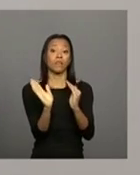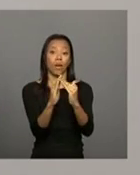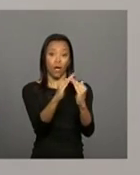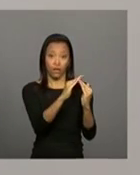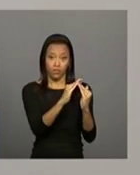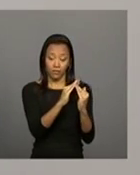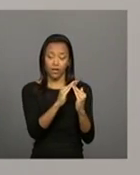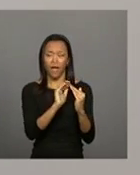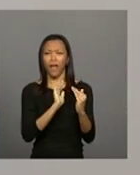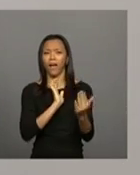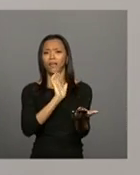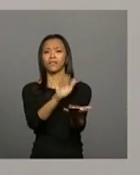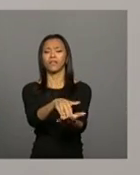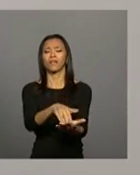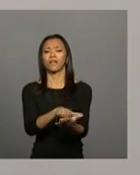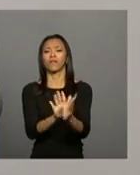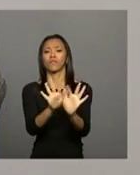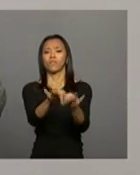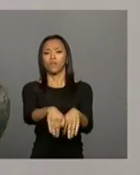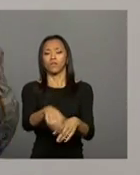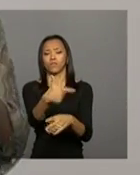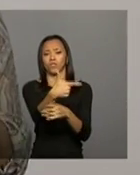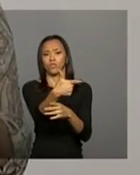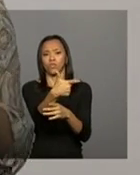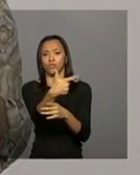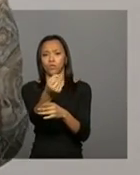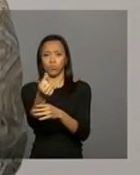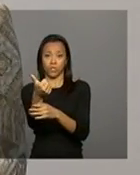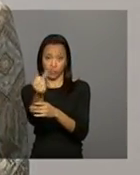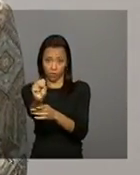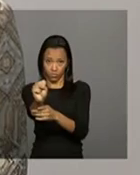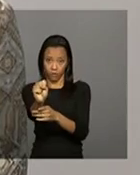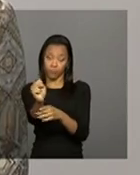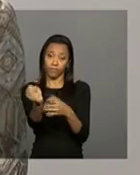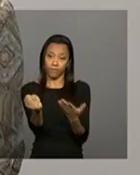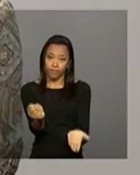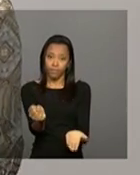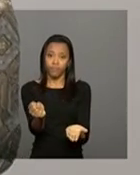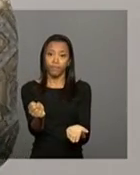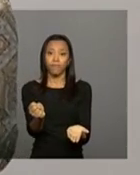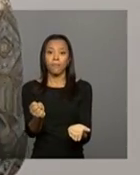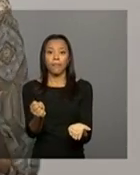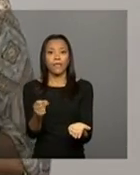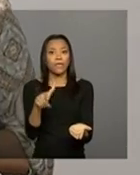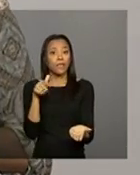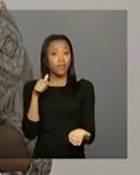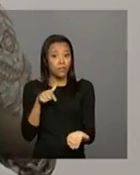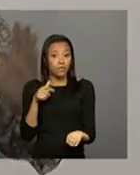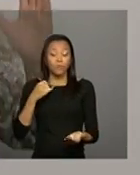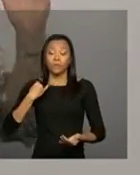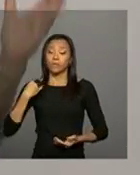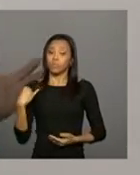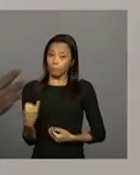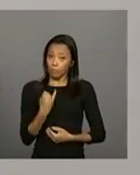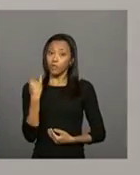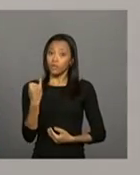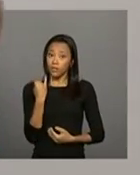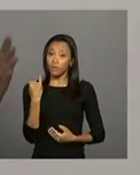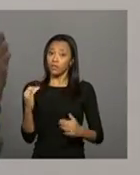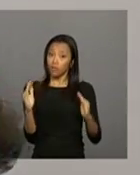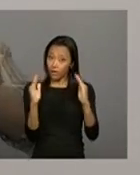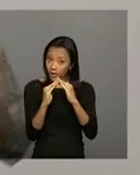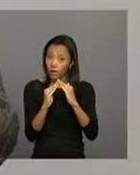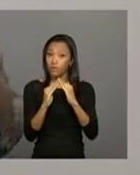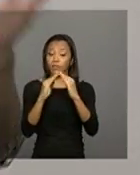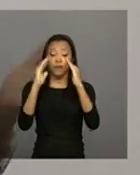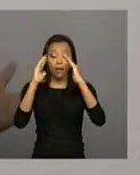o final de 2018. Pois bem, é algo importantíssimo, a casa, porque a